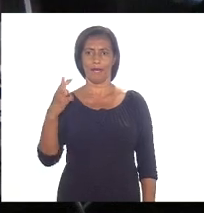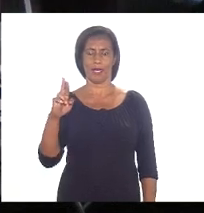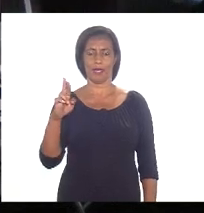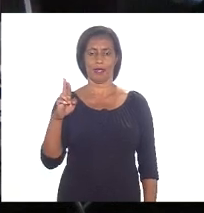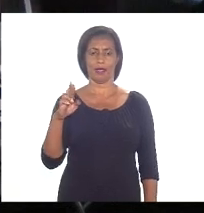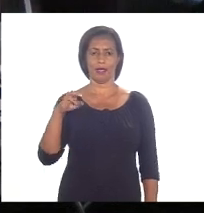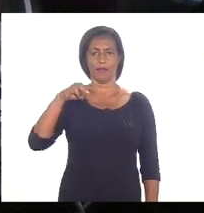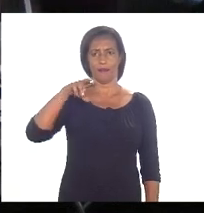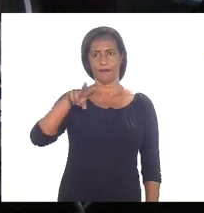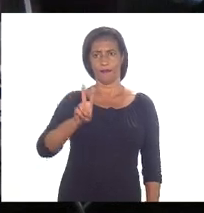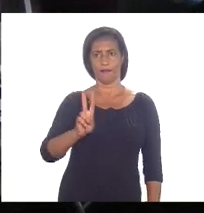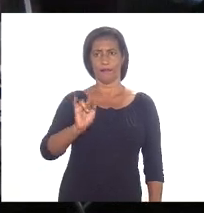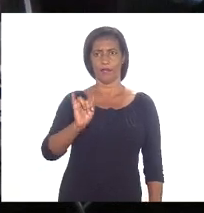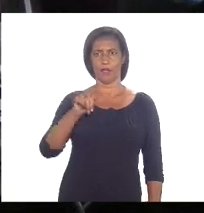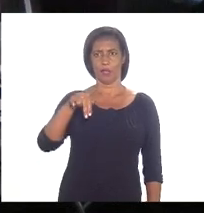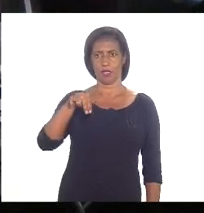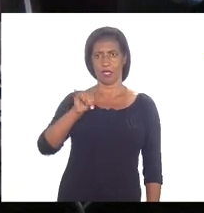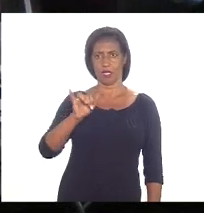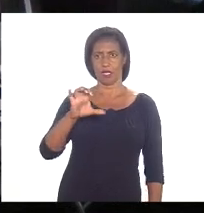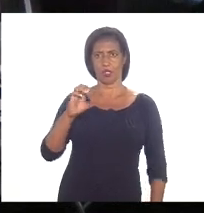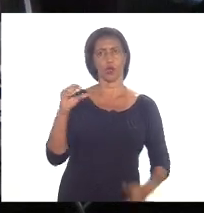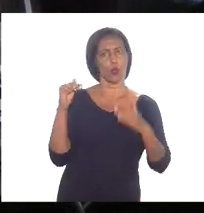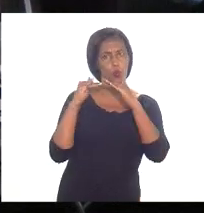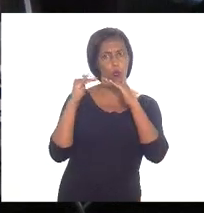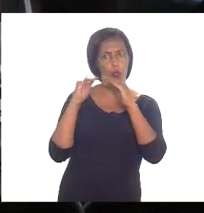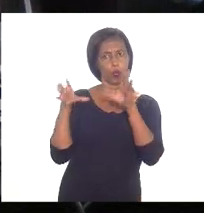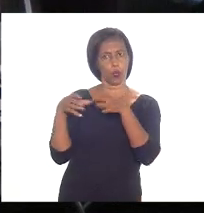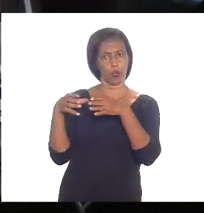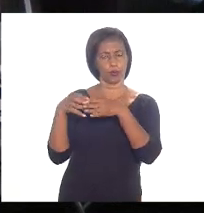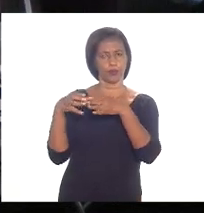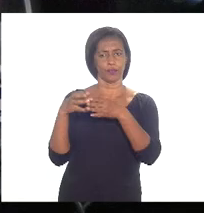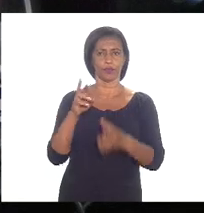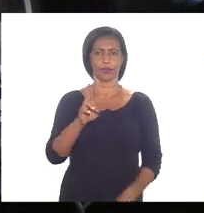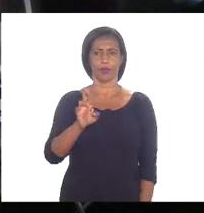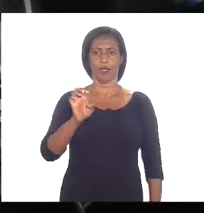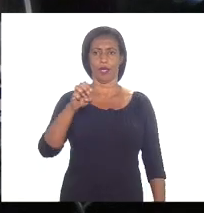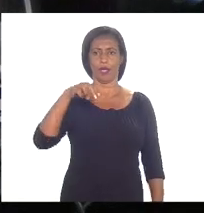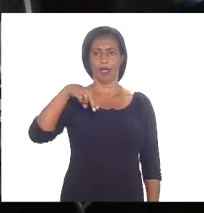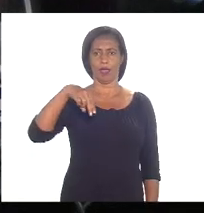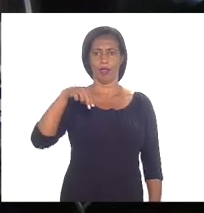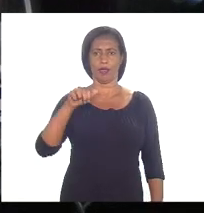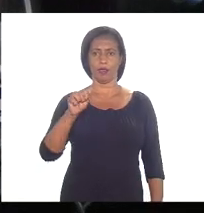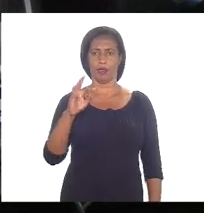Vinícius. Favorável no grupo. Deputado Renato Zaca.